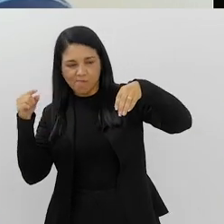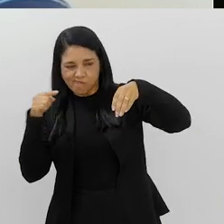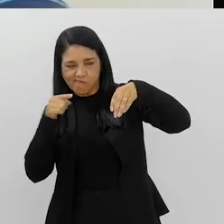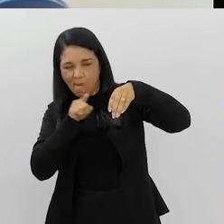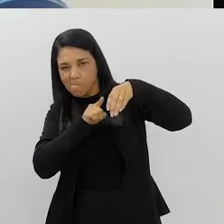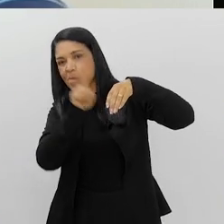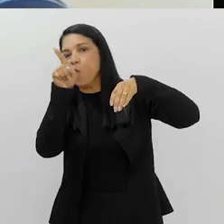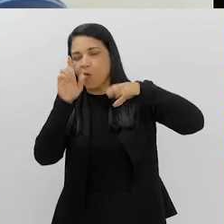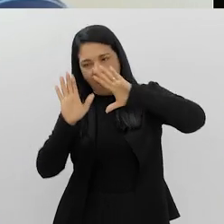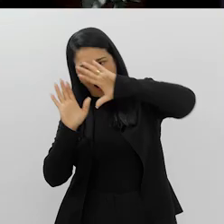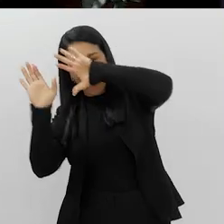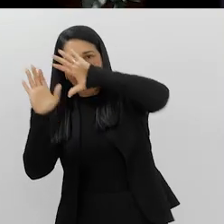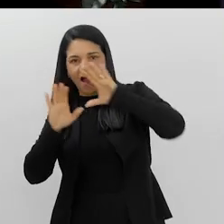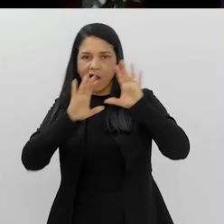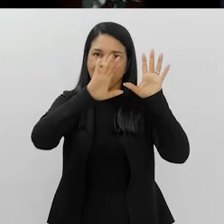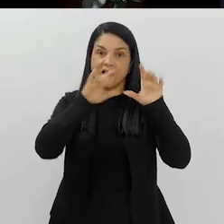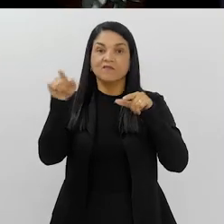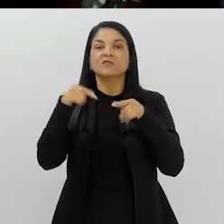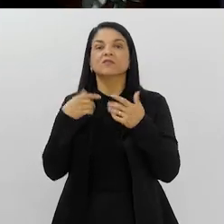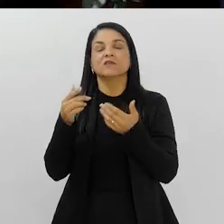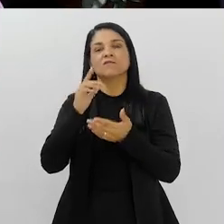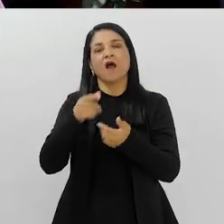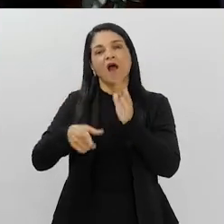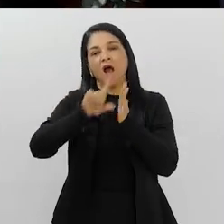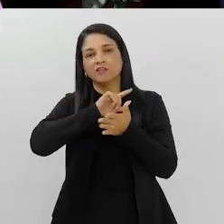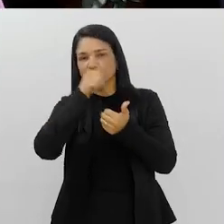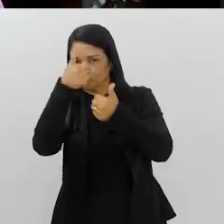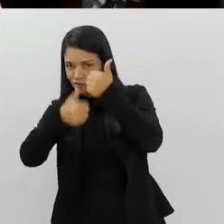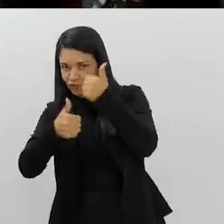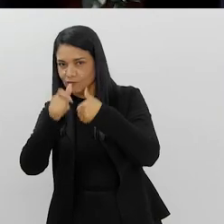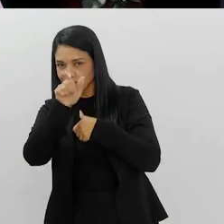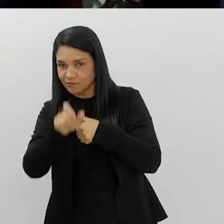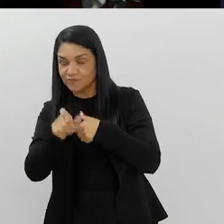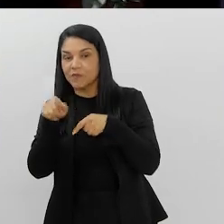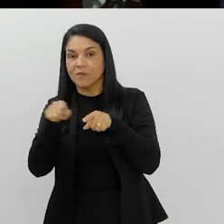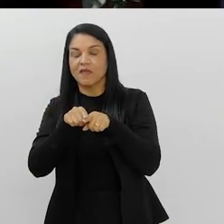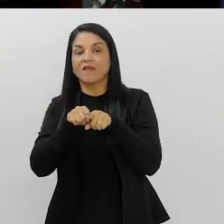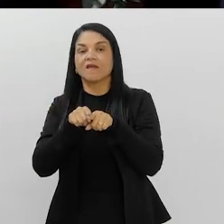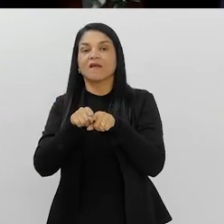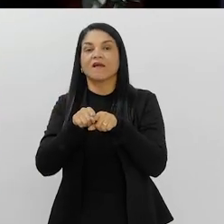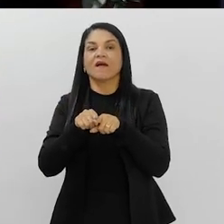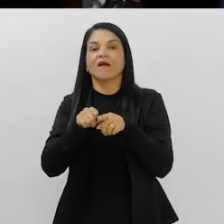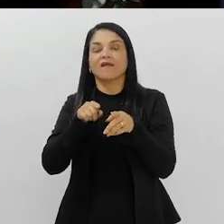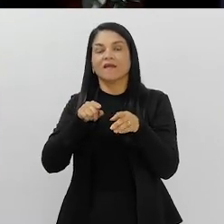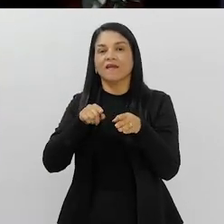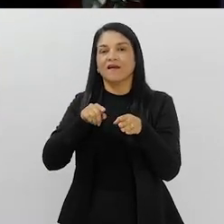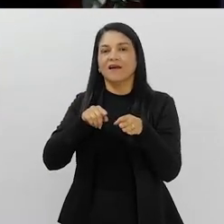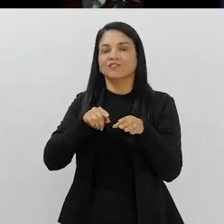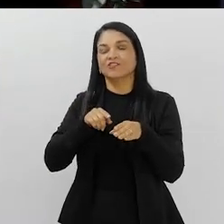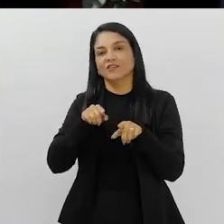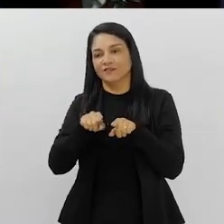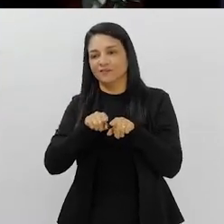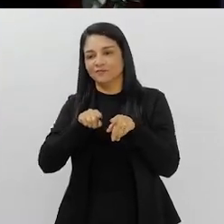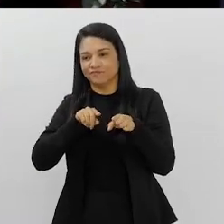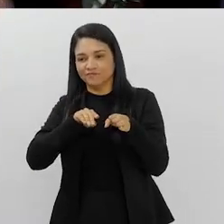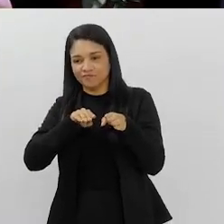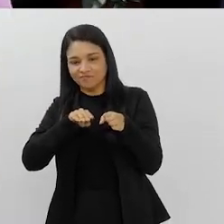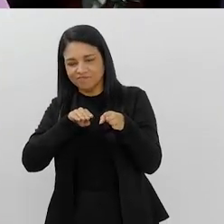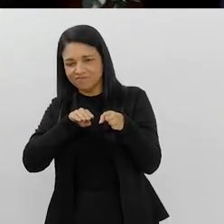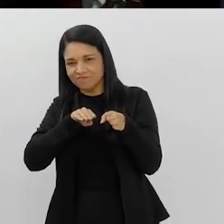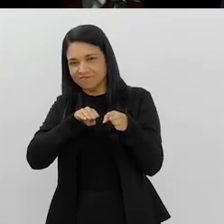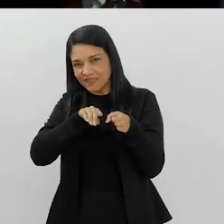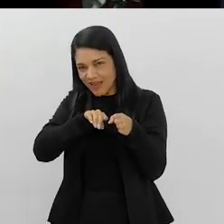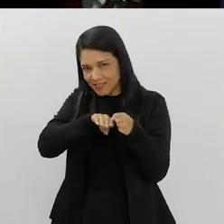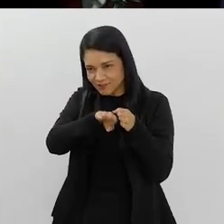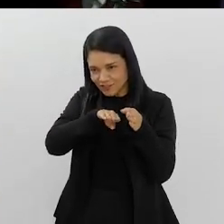Agora, você foi jogador, né? Hoje você é treinador, artilheiro do Flamengo, também lá no Botafogo, então tudo bem. Na hora de bater lá o